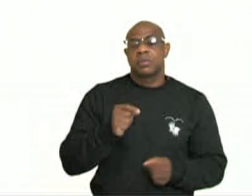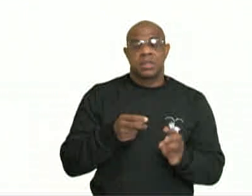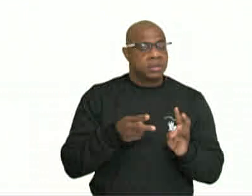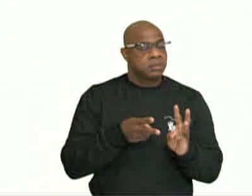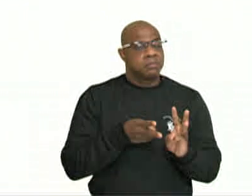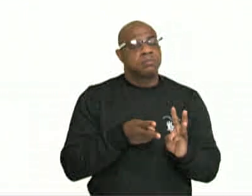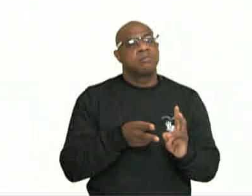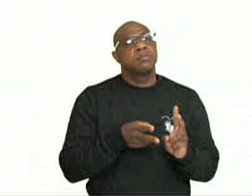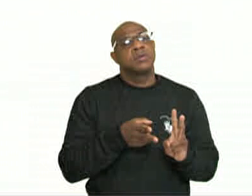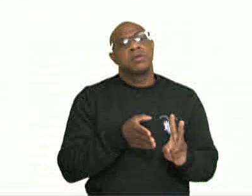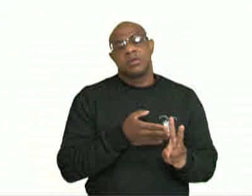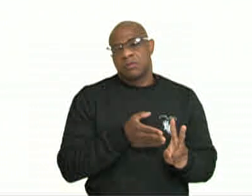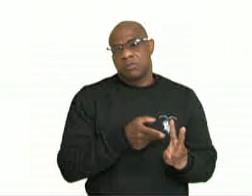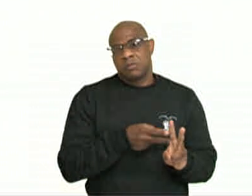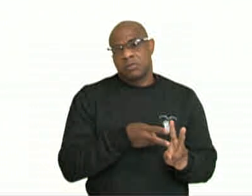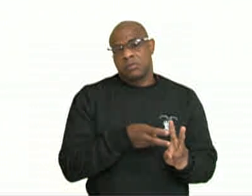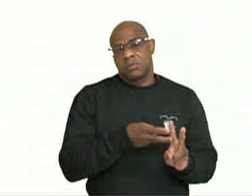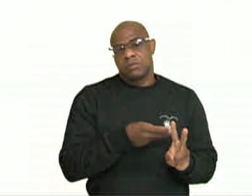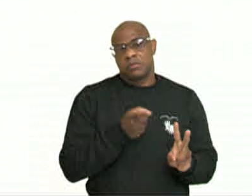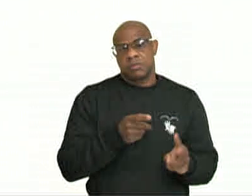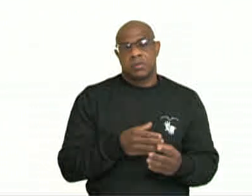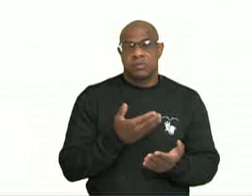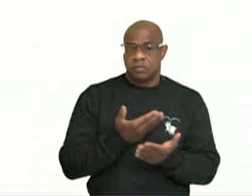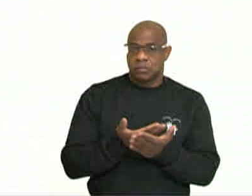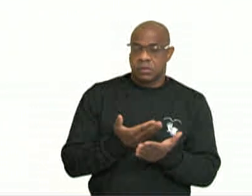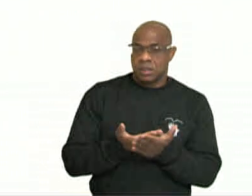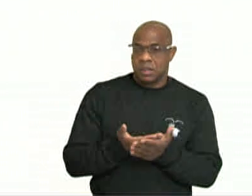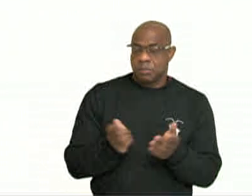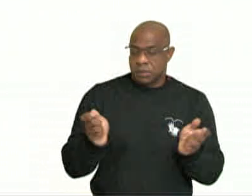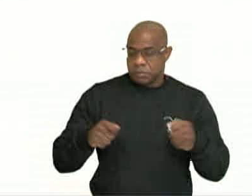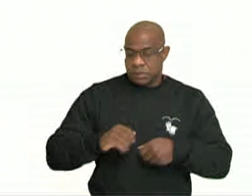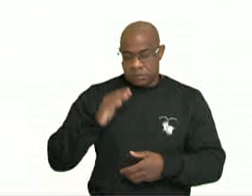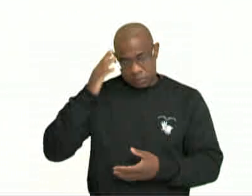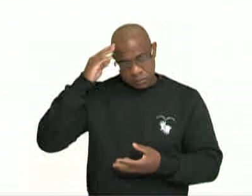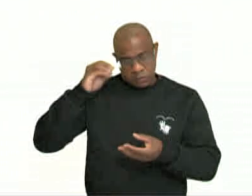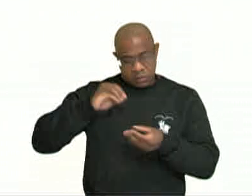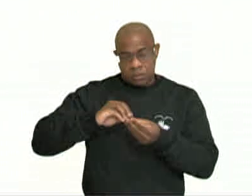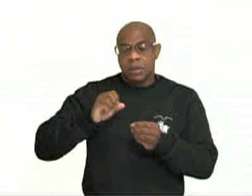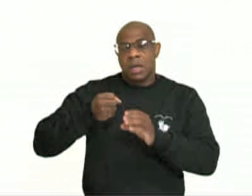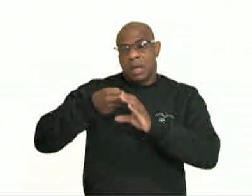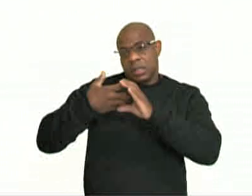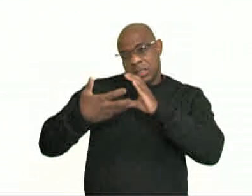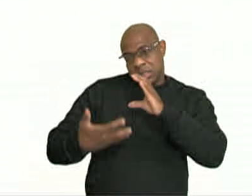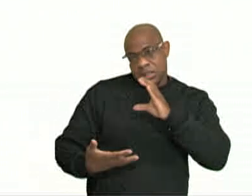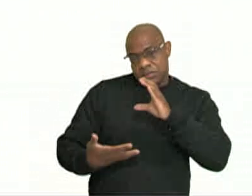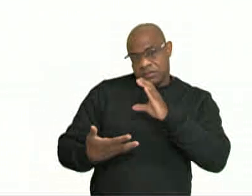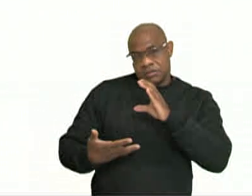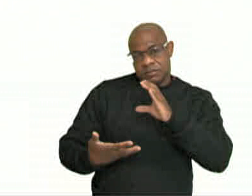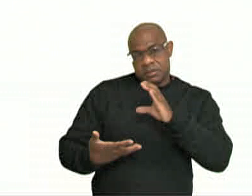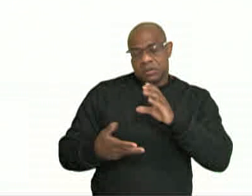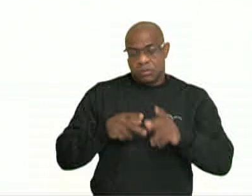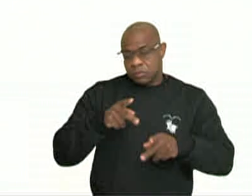diminuiu? Estudá-los possibilita compreender as características dessas populações, que formaram a